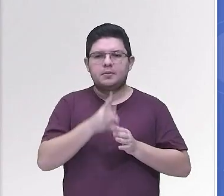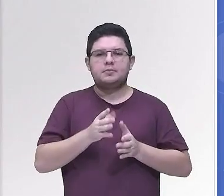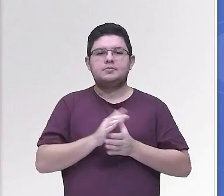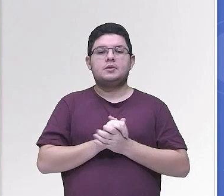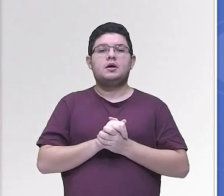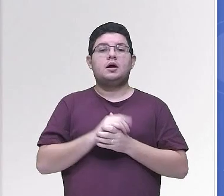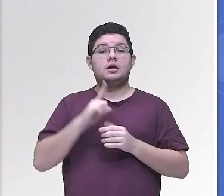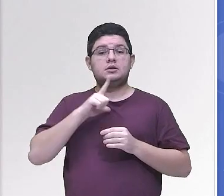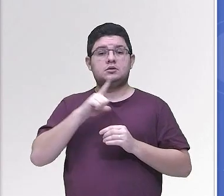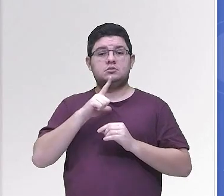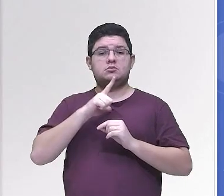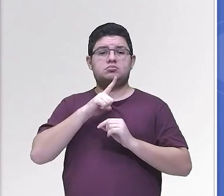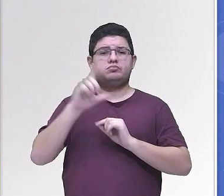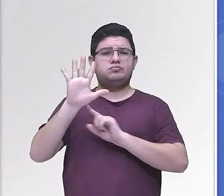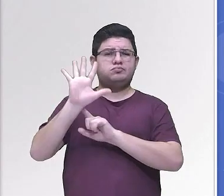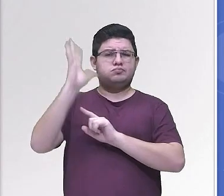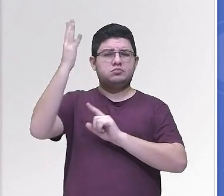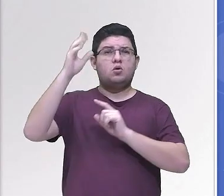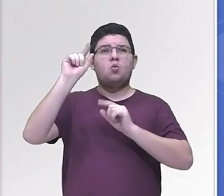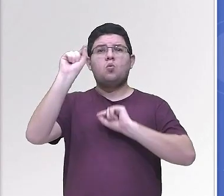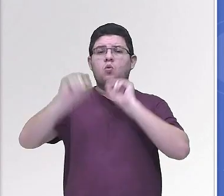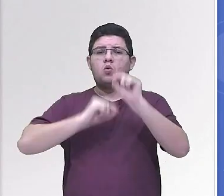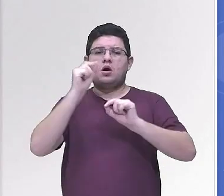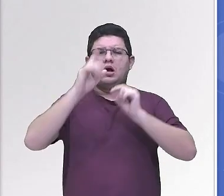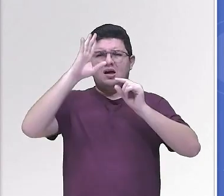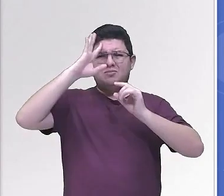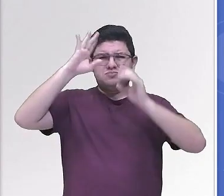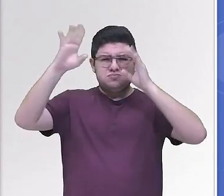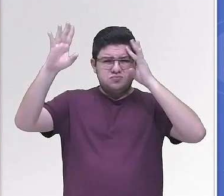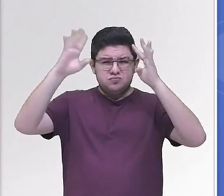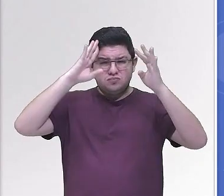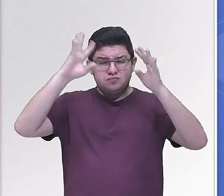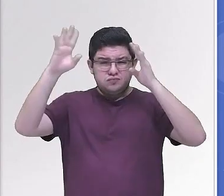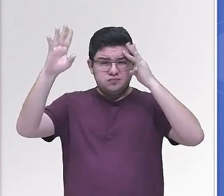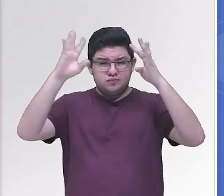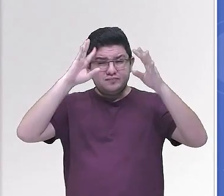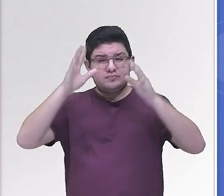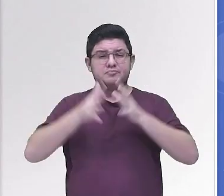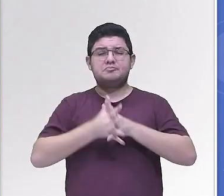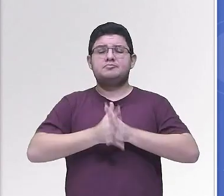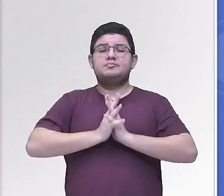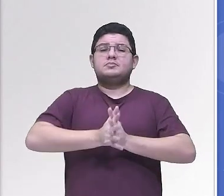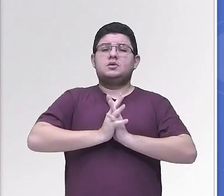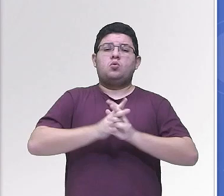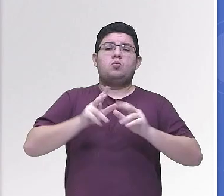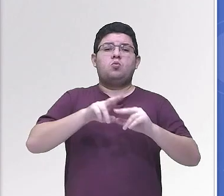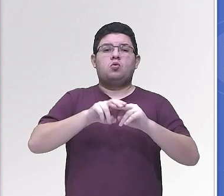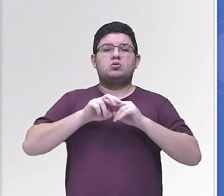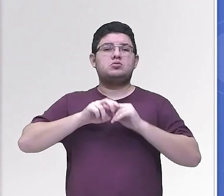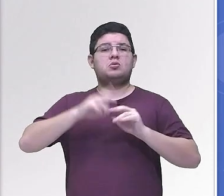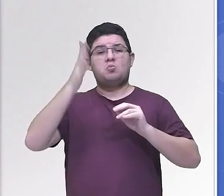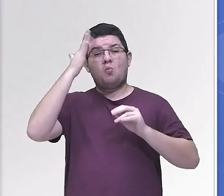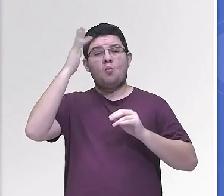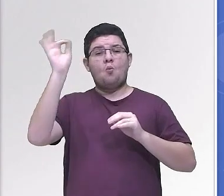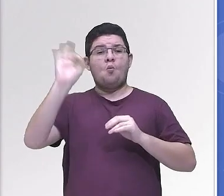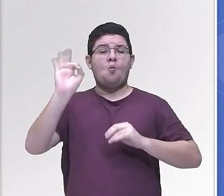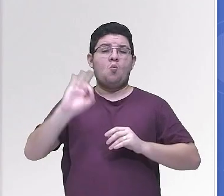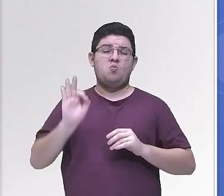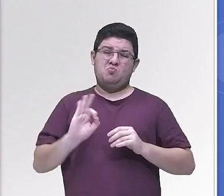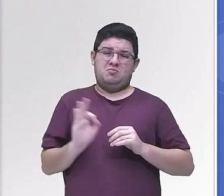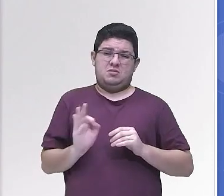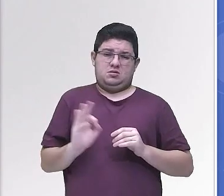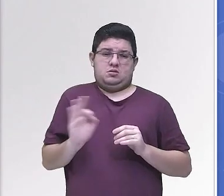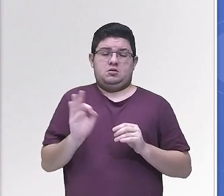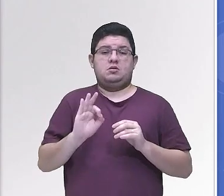de pensamento dentro da gente mesmo, porque às vezes nós não conseguimos nos entender. E quando nós não conseguimos isso, e quando a gente vai